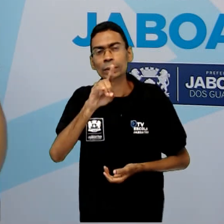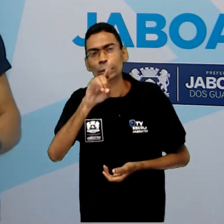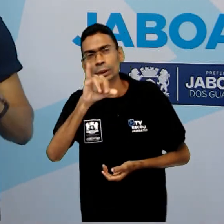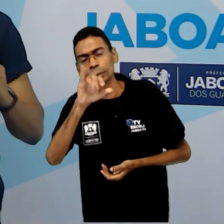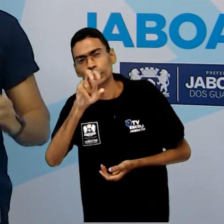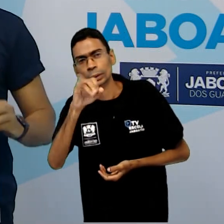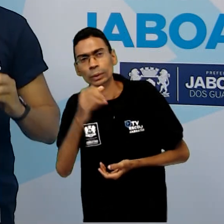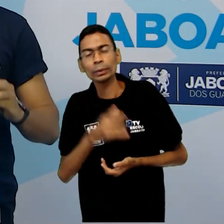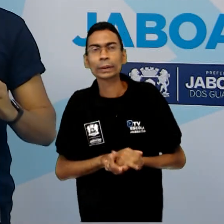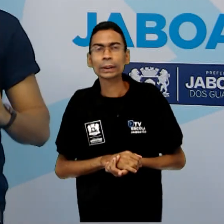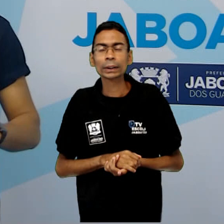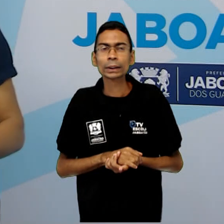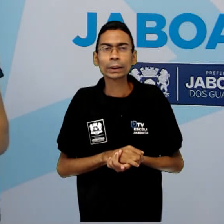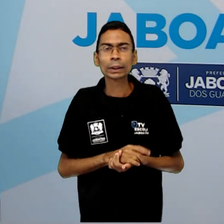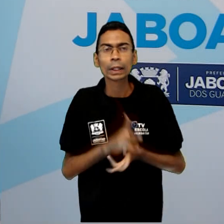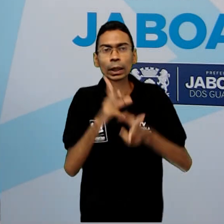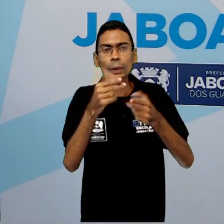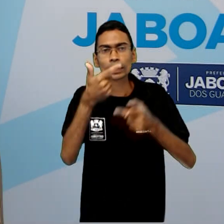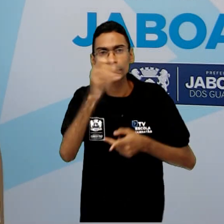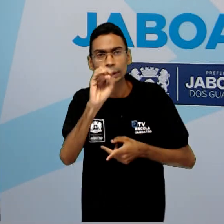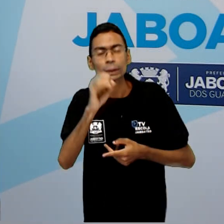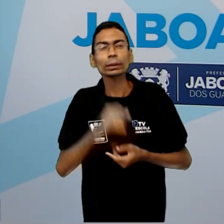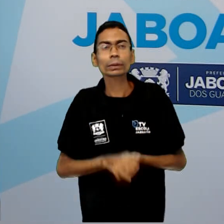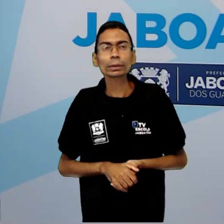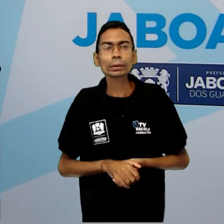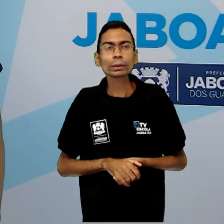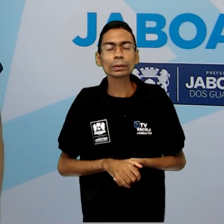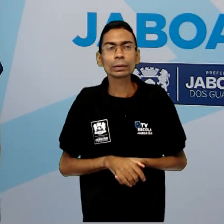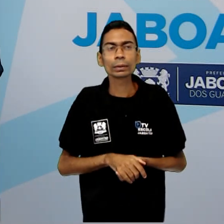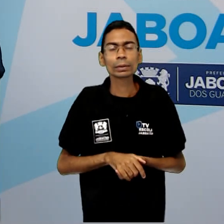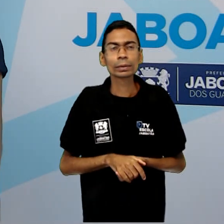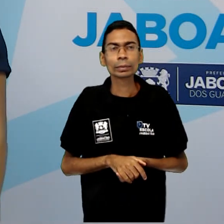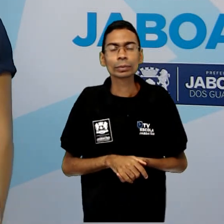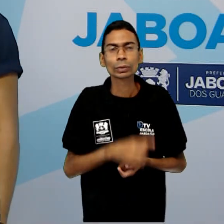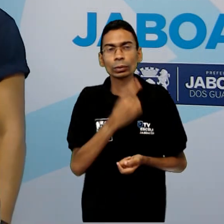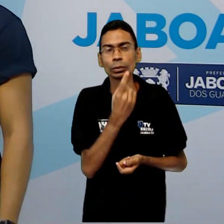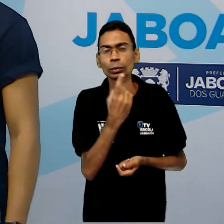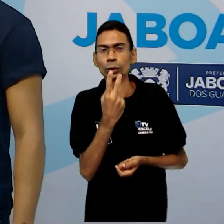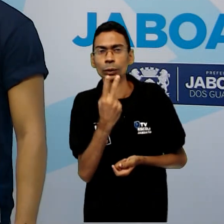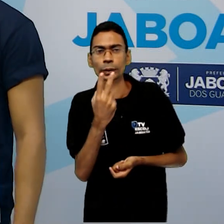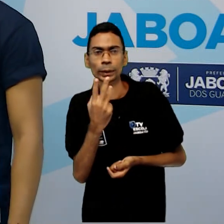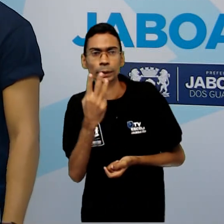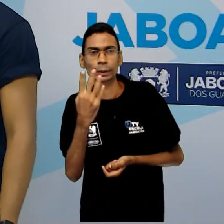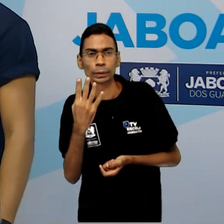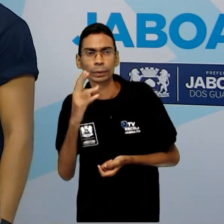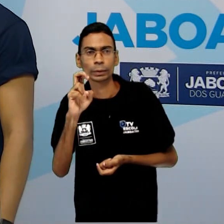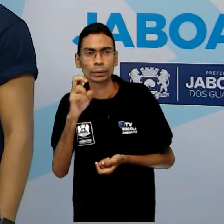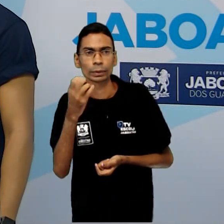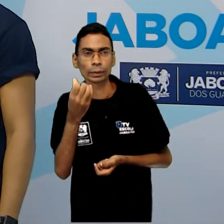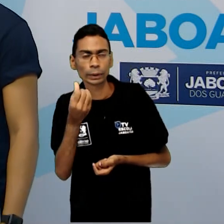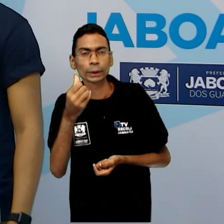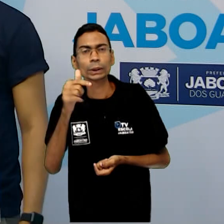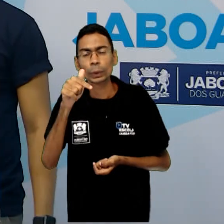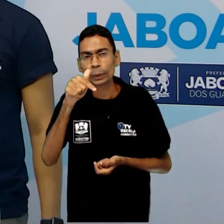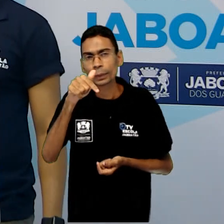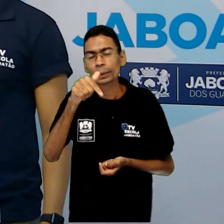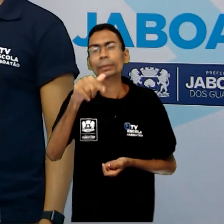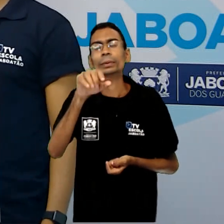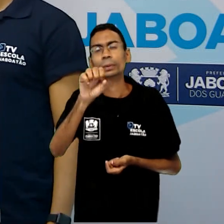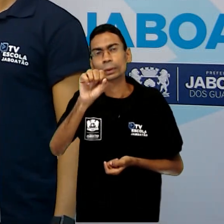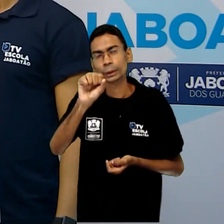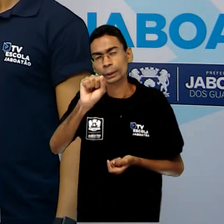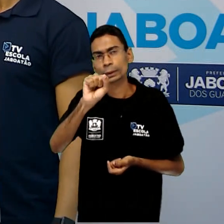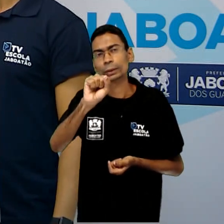Portanto, vamos dividir em 10 partes iguais. 1, 2, 3, 4, 5, 6, 7,